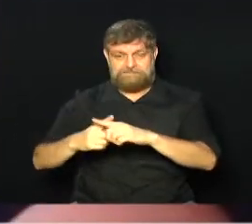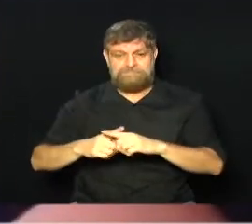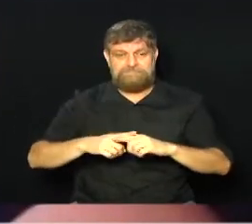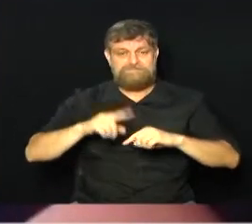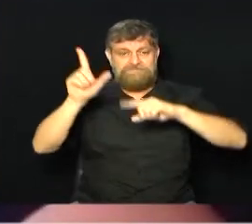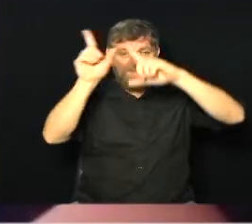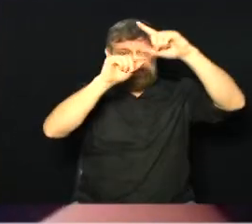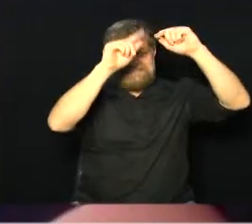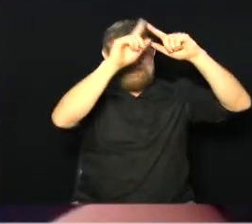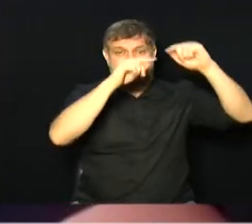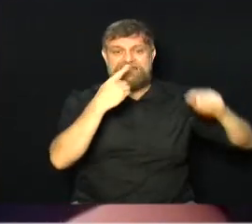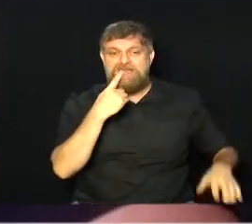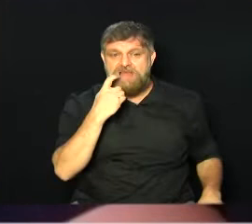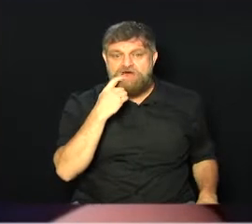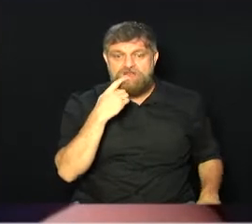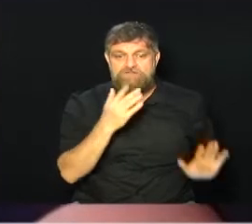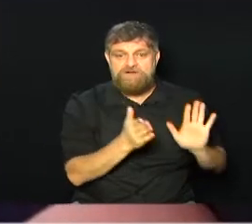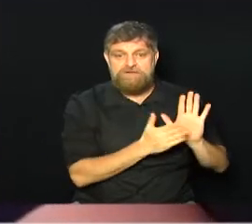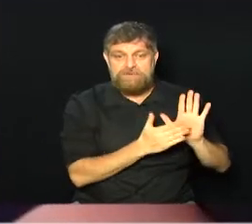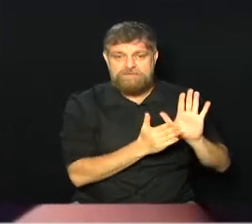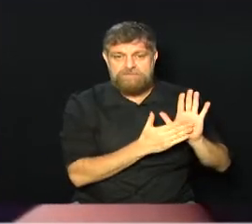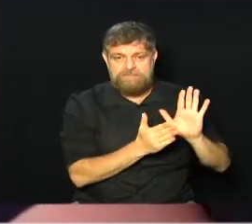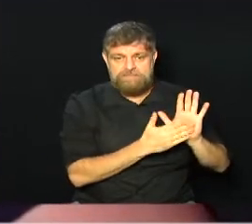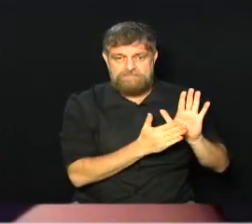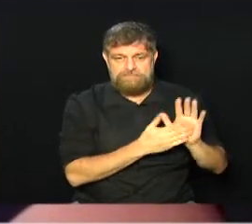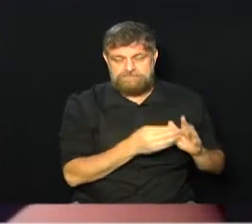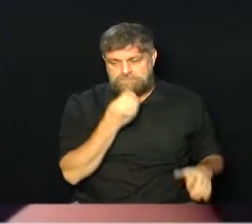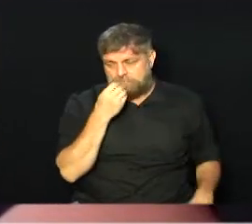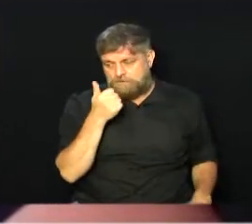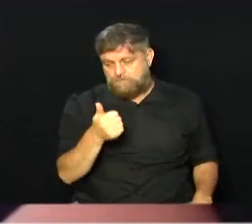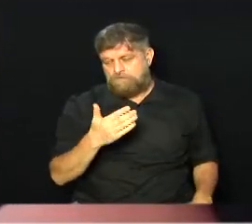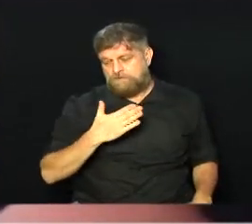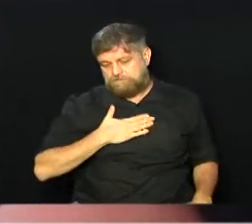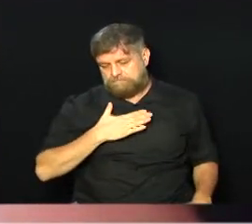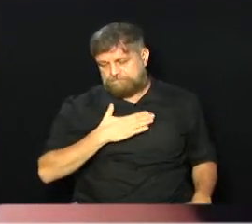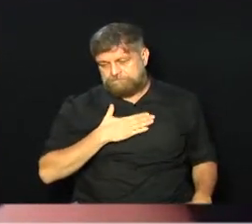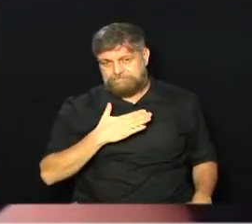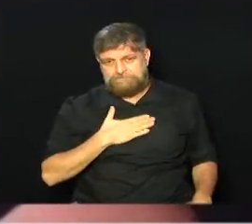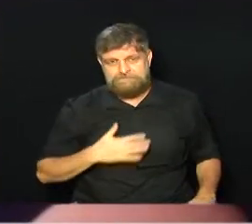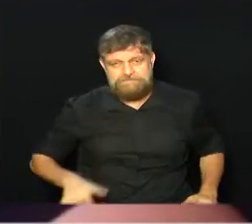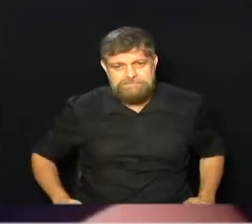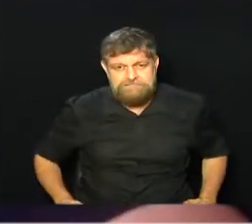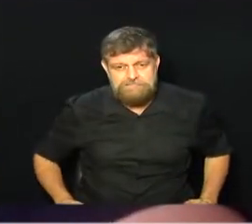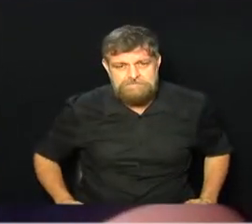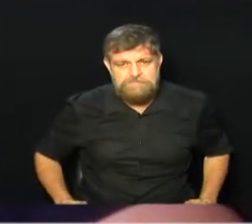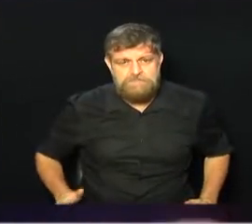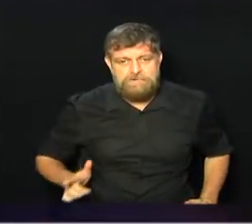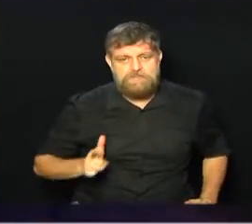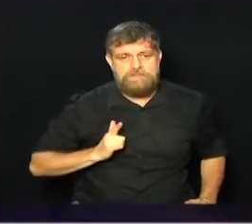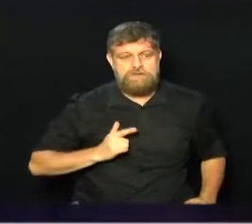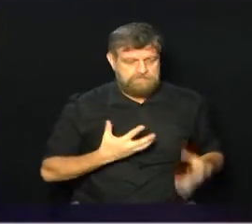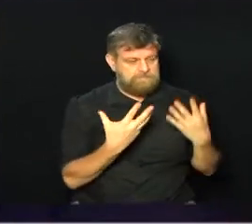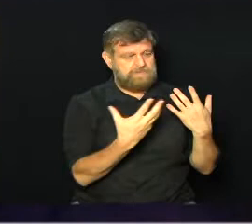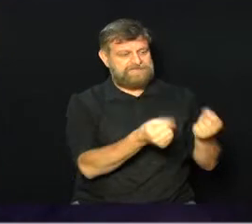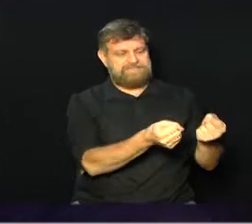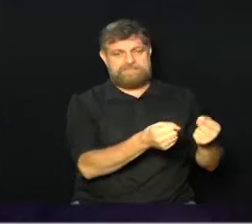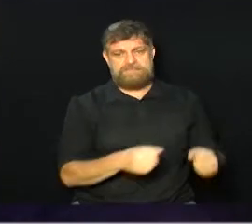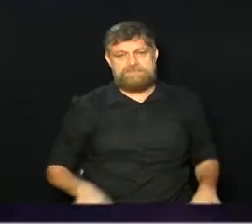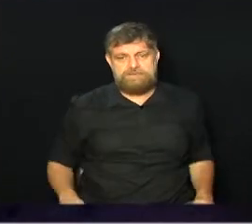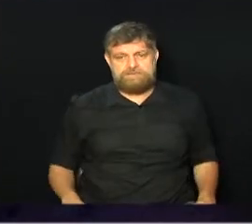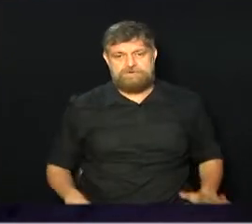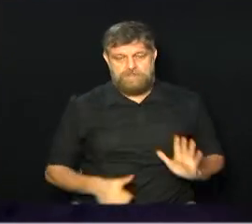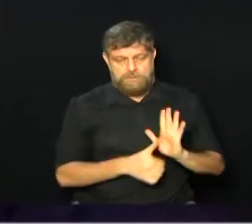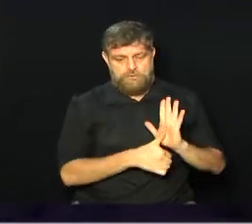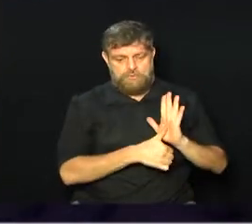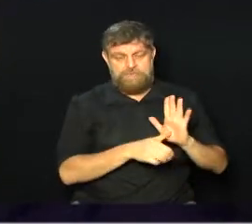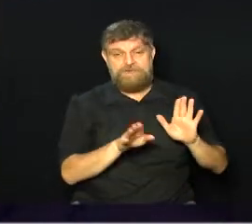ele fez uma proposta para o clube, que era muito boa para mim. E eu falei assim, não, eu vou. Aí o clube tinha aceitado